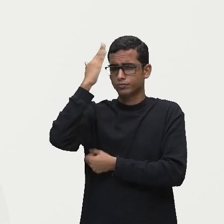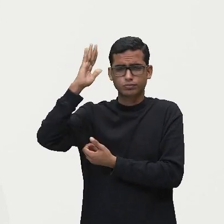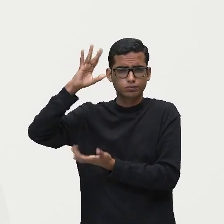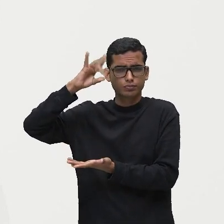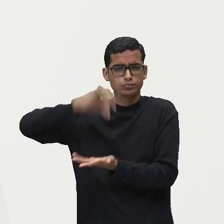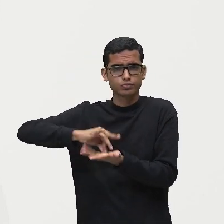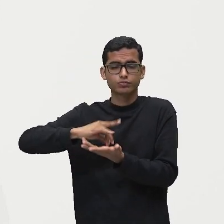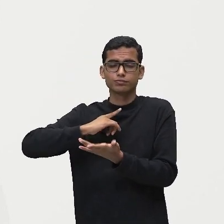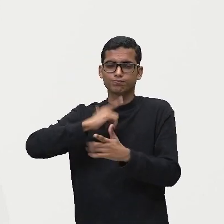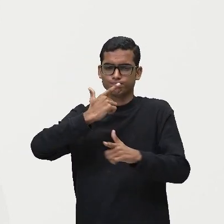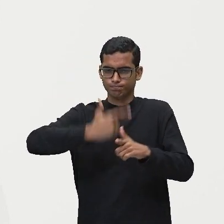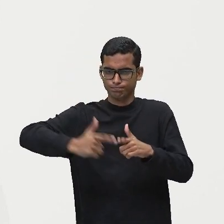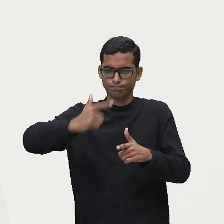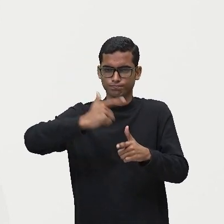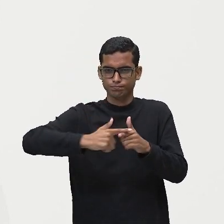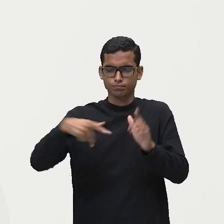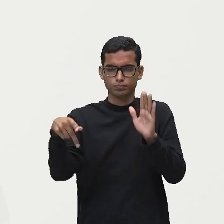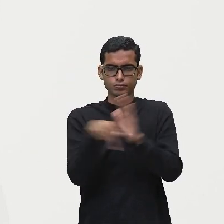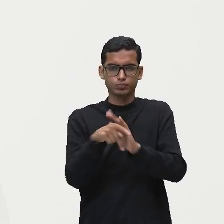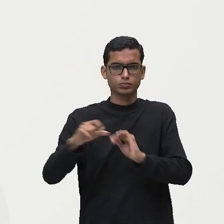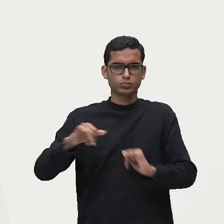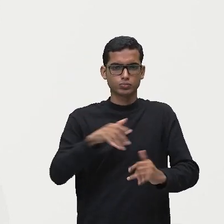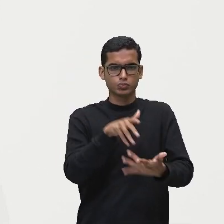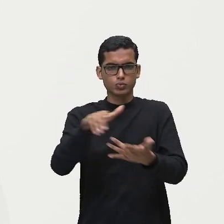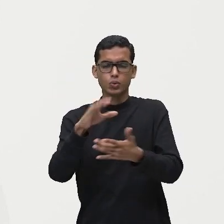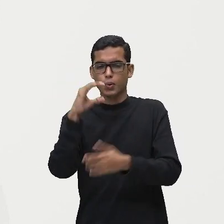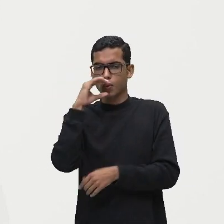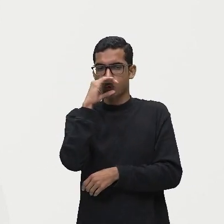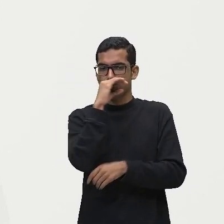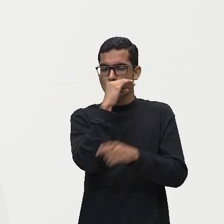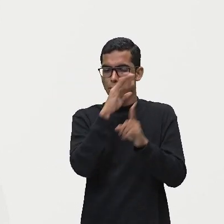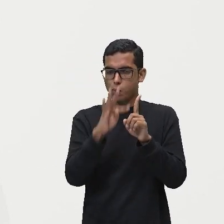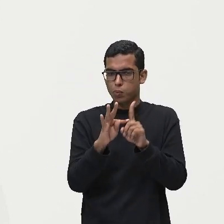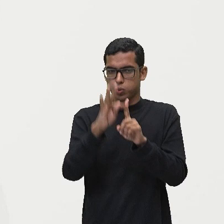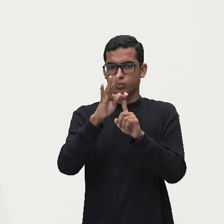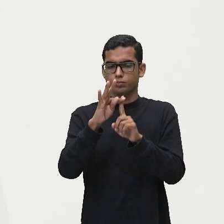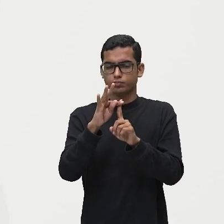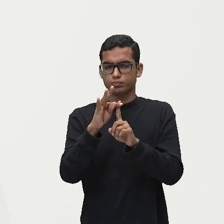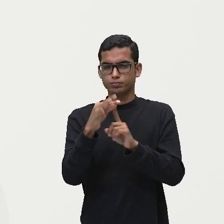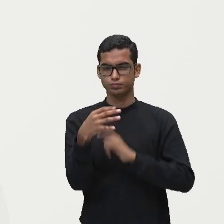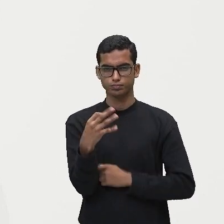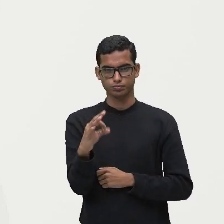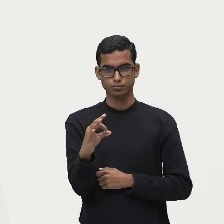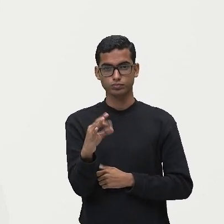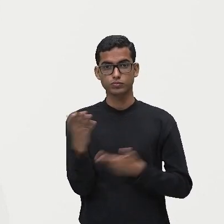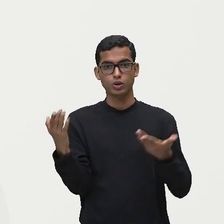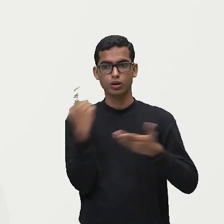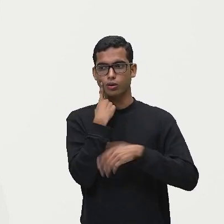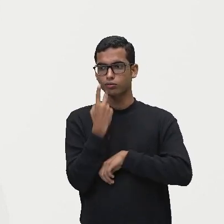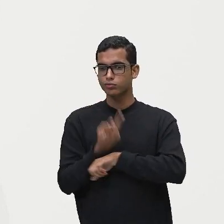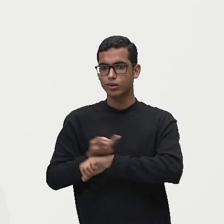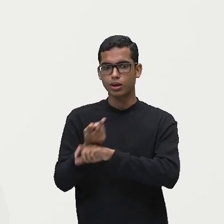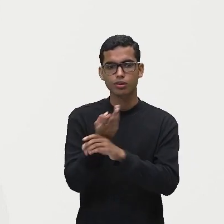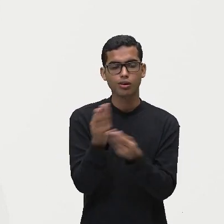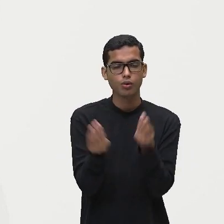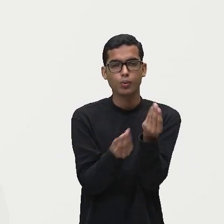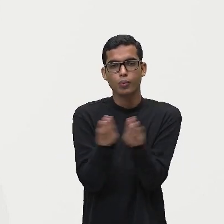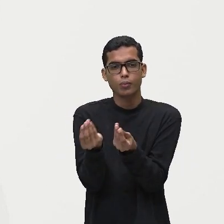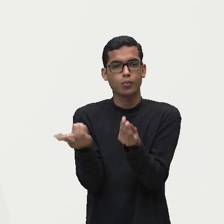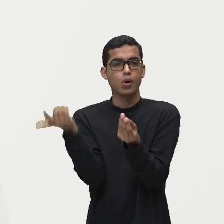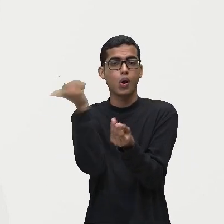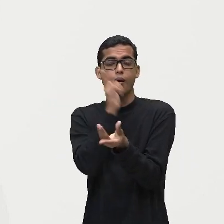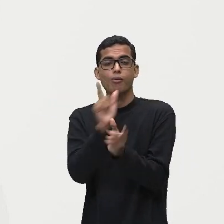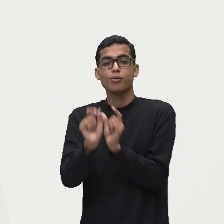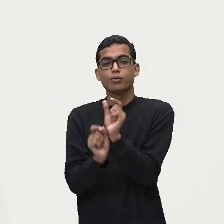desse problema do aquecimento da Terra, tá? E eles estão procurando aí manter,